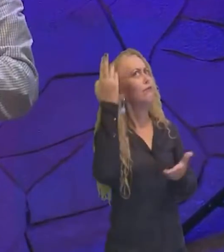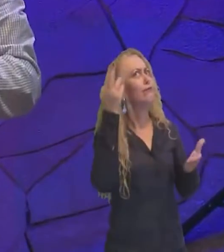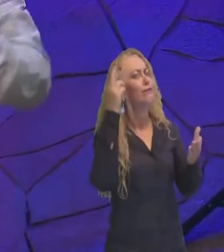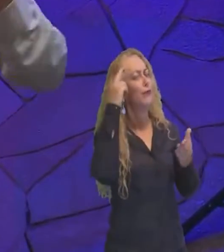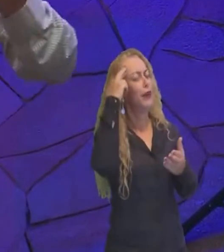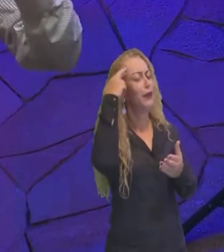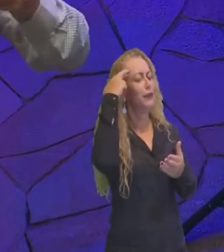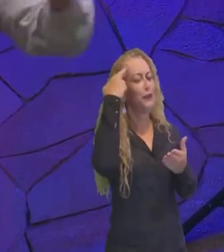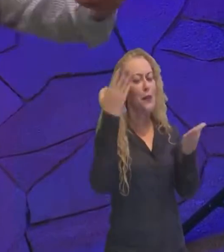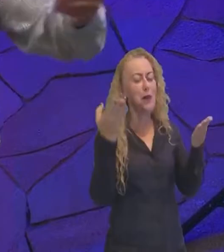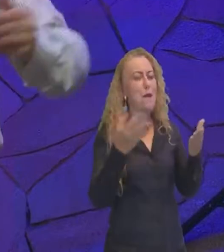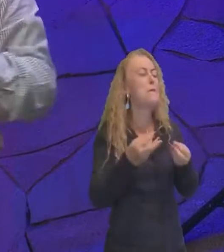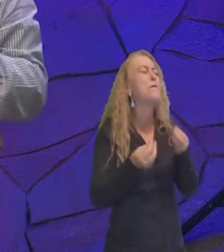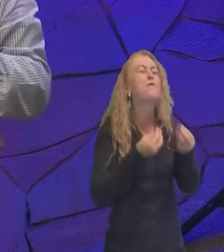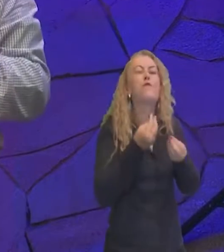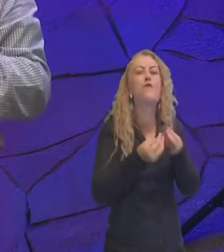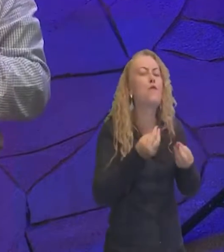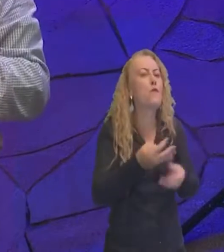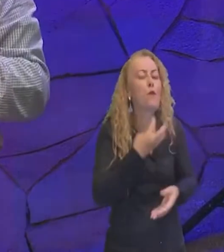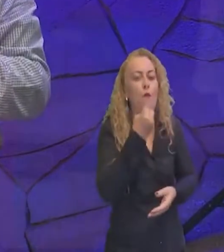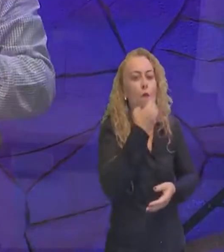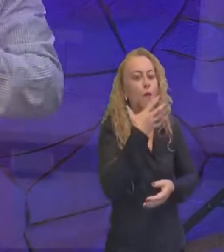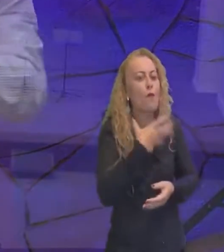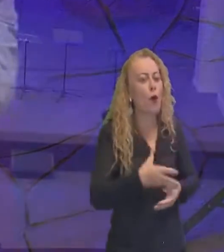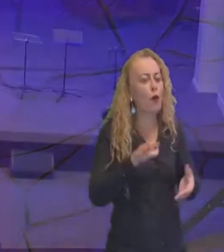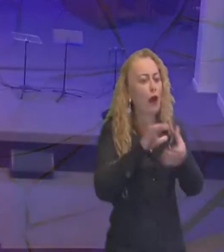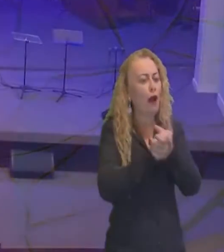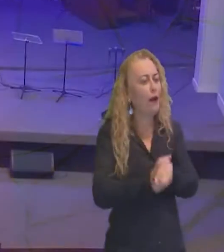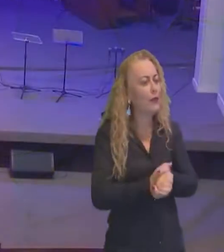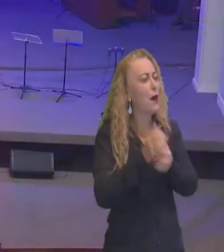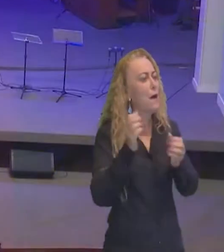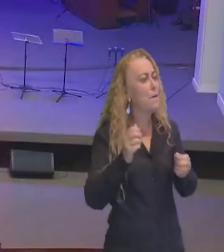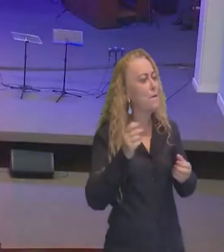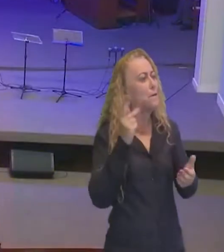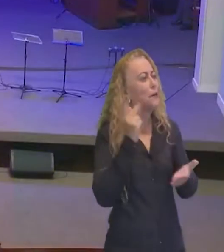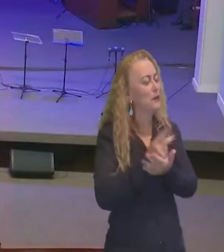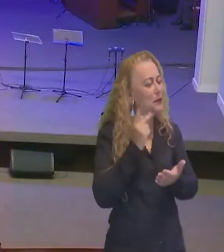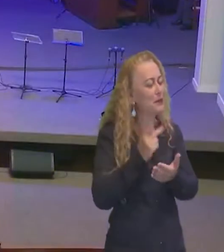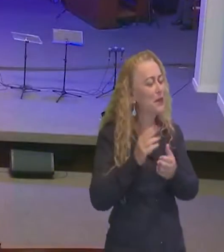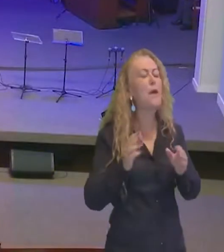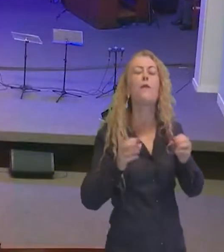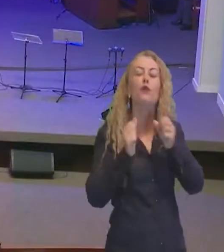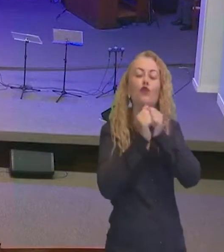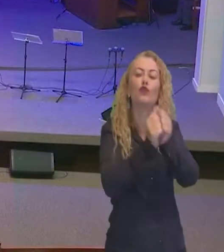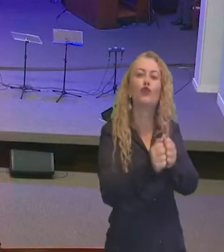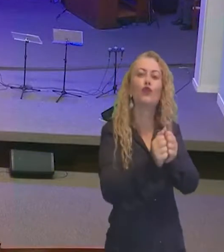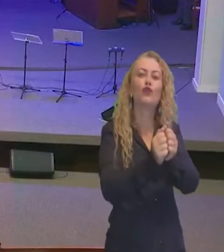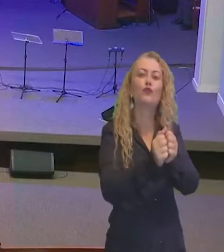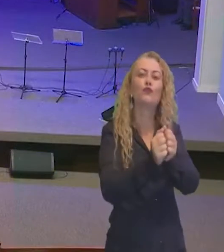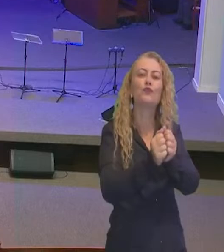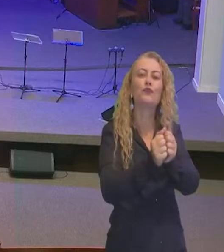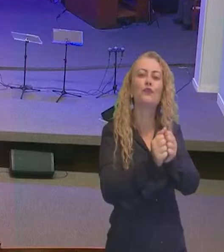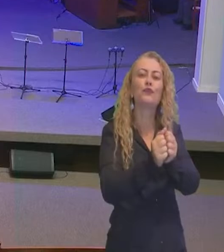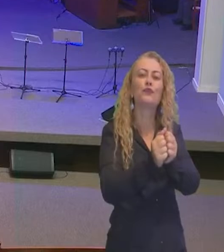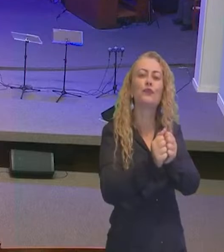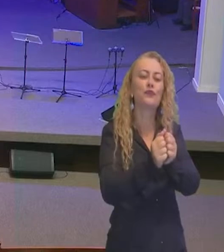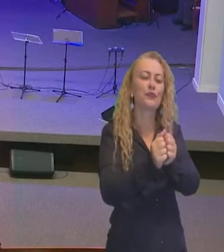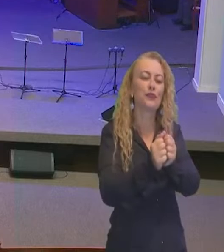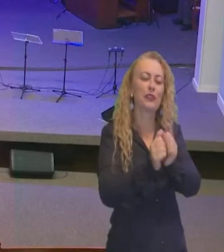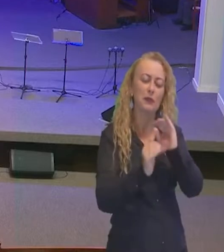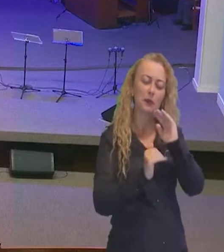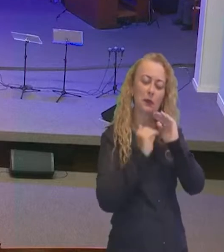bom ficar casado. Em Jesus, a gente aprende a vencer todo tipo